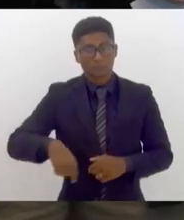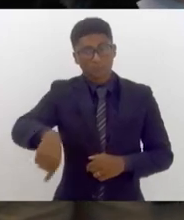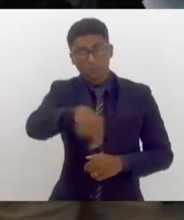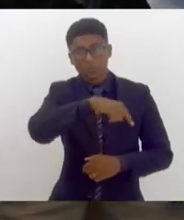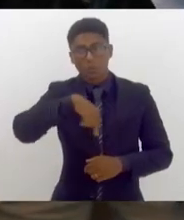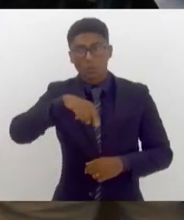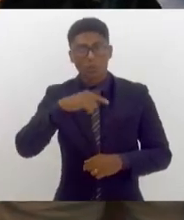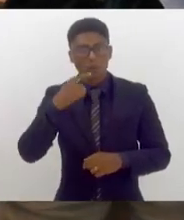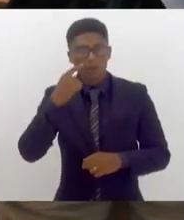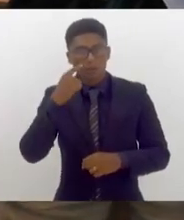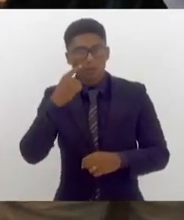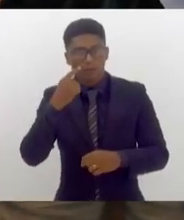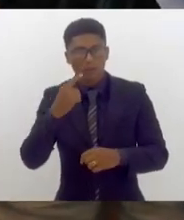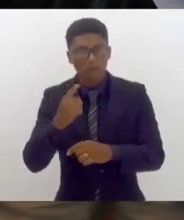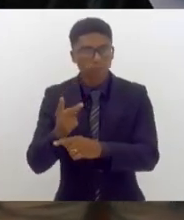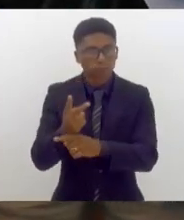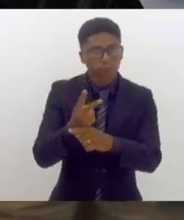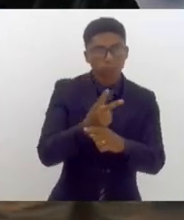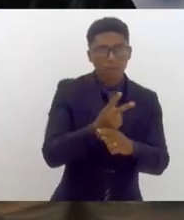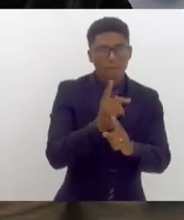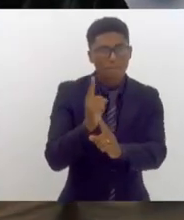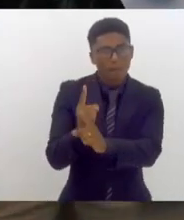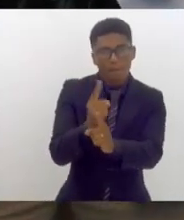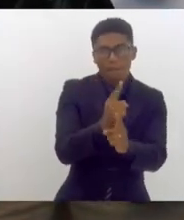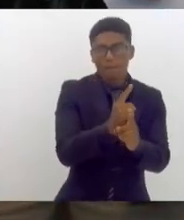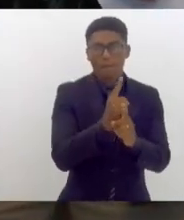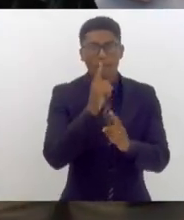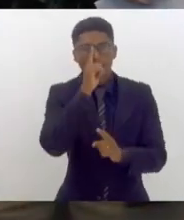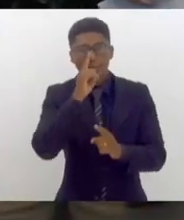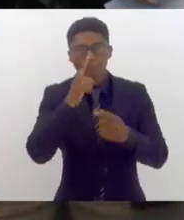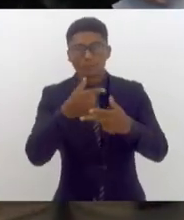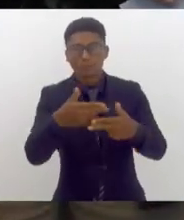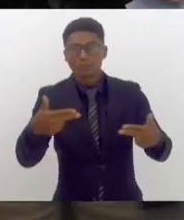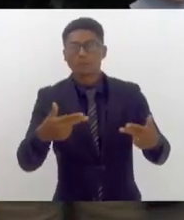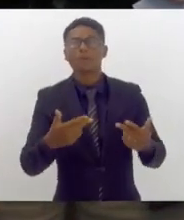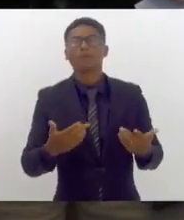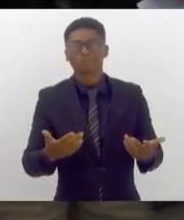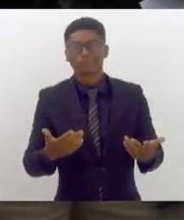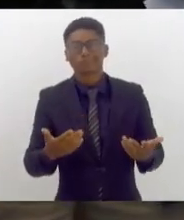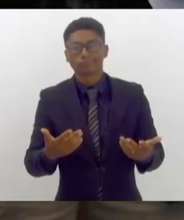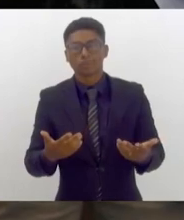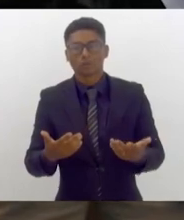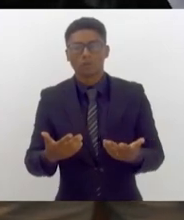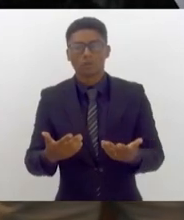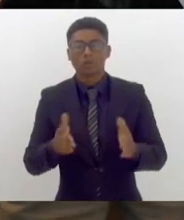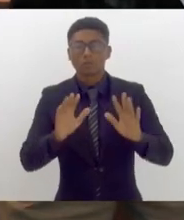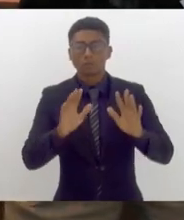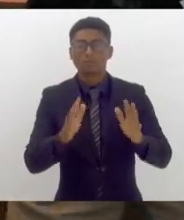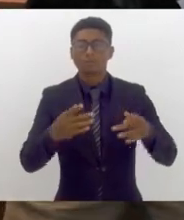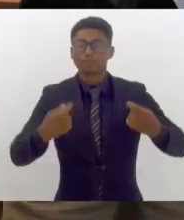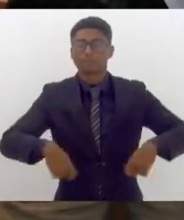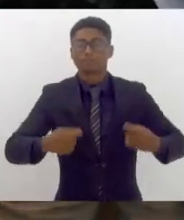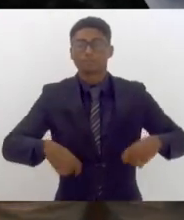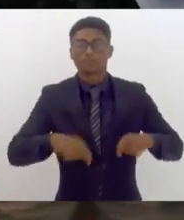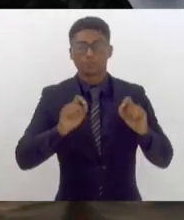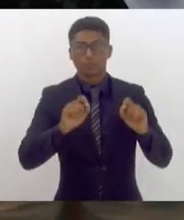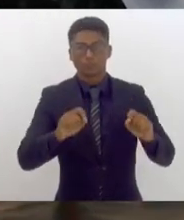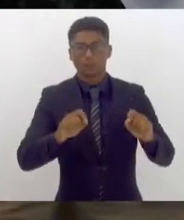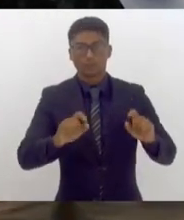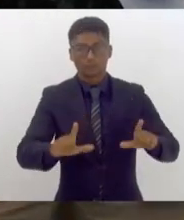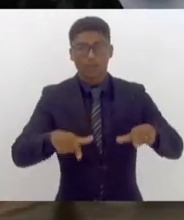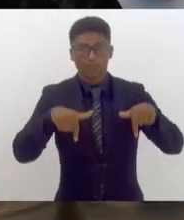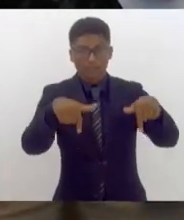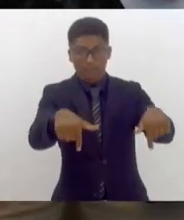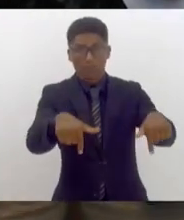em quase todos os municípios com recursos do FECAM. O que acontece é que tem que haver medidas de prevenção.